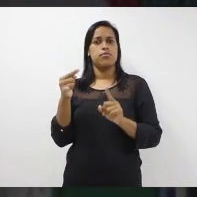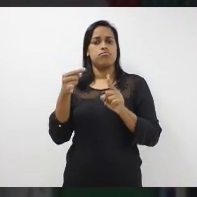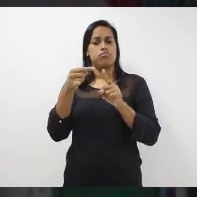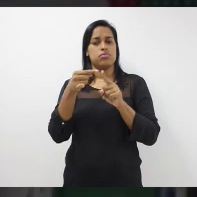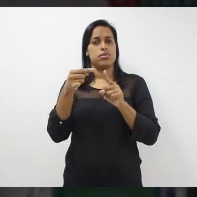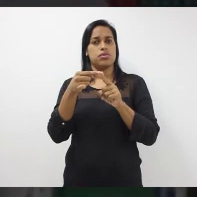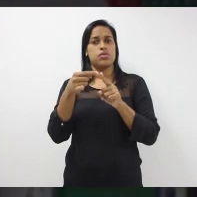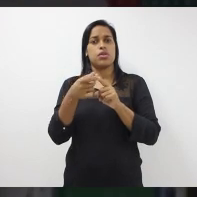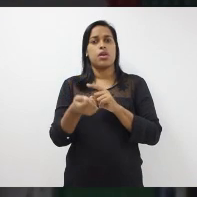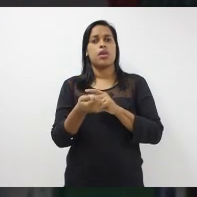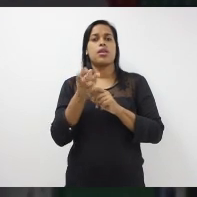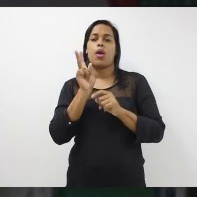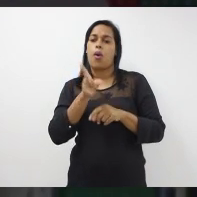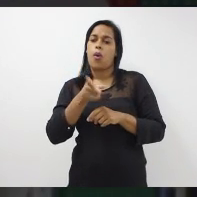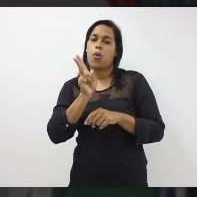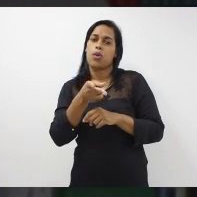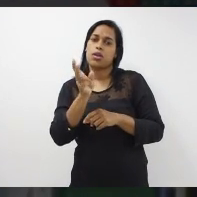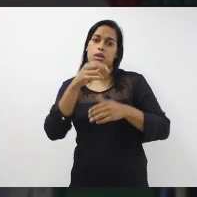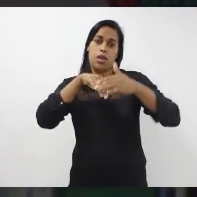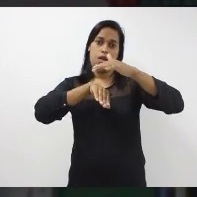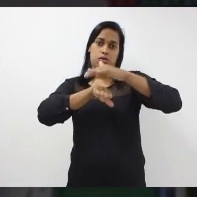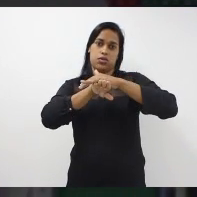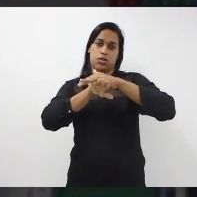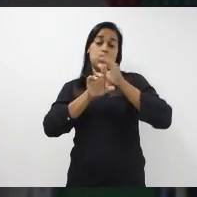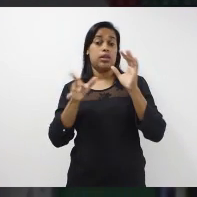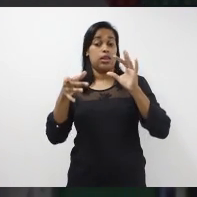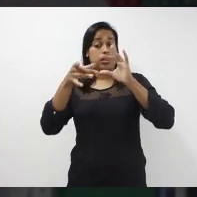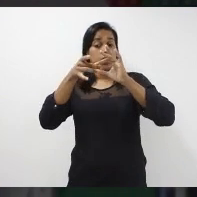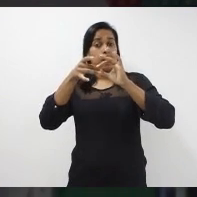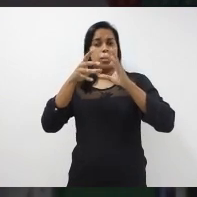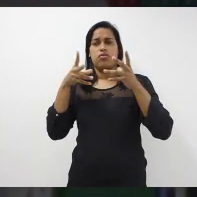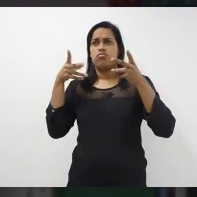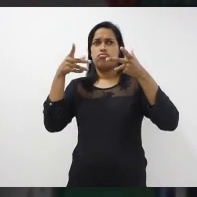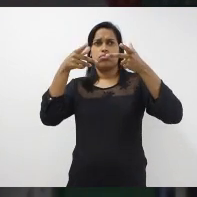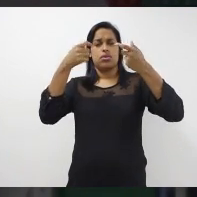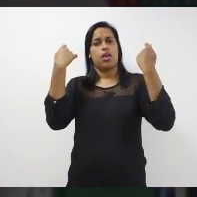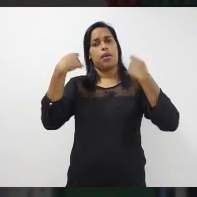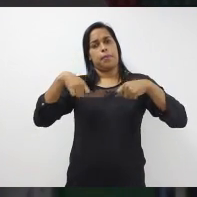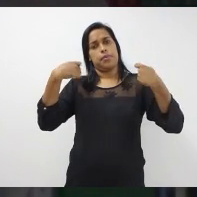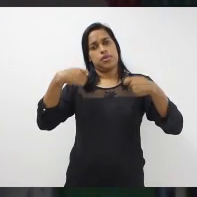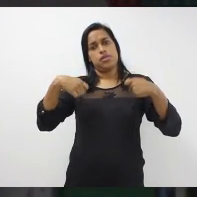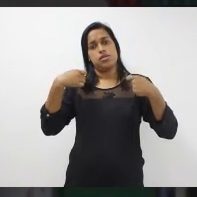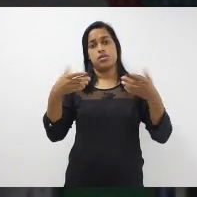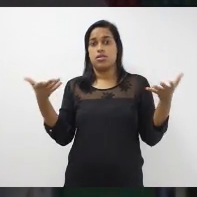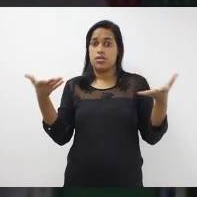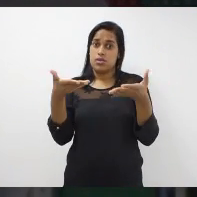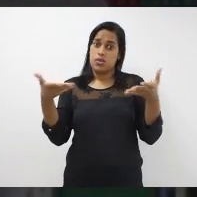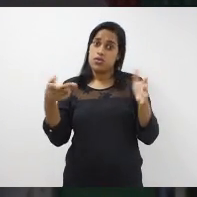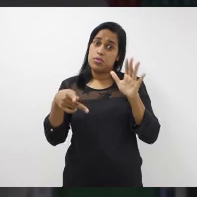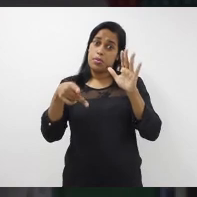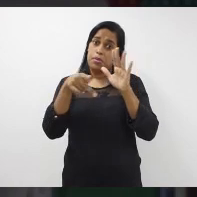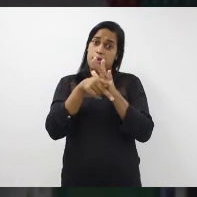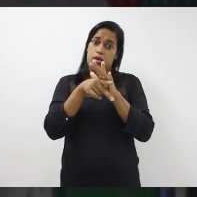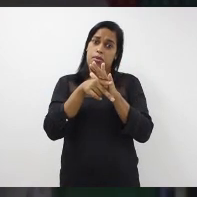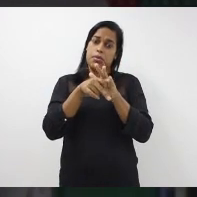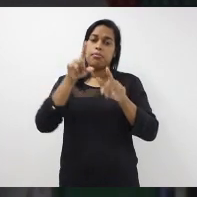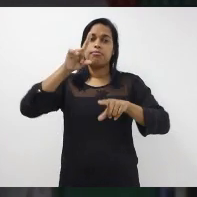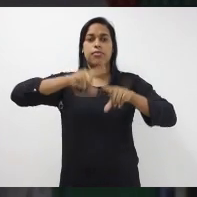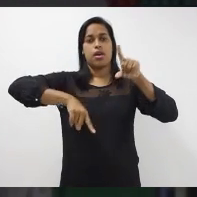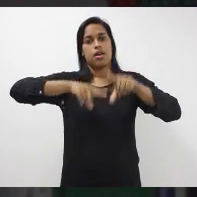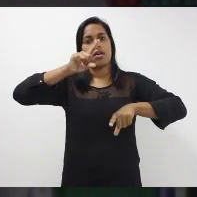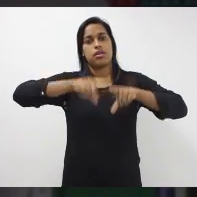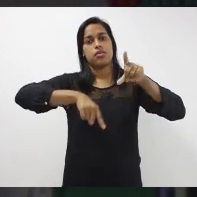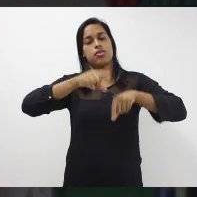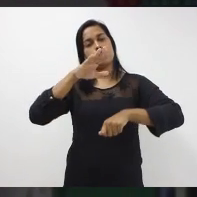o estoque. Estes vão estar ligados a todos os custos necessários para manter uma determinada quantidade de mercadorias por